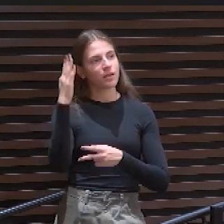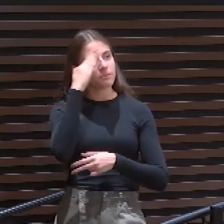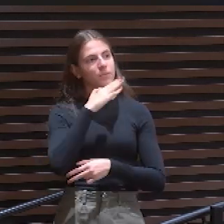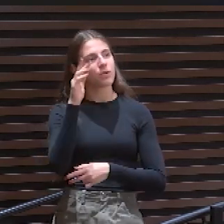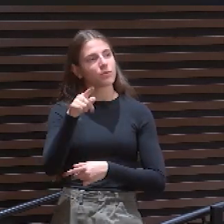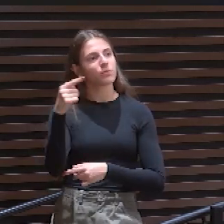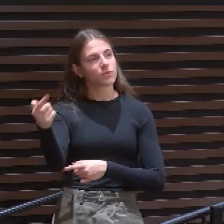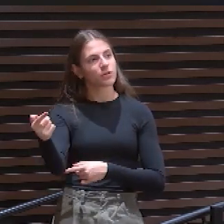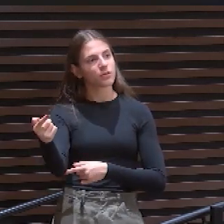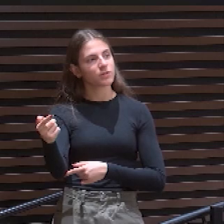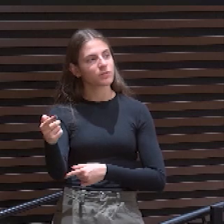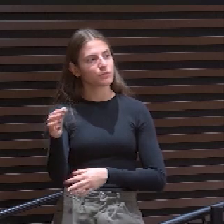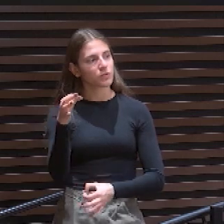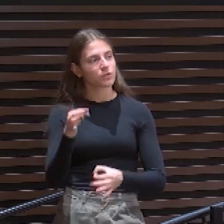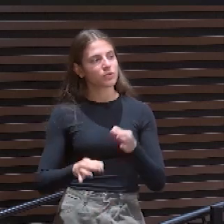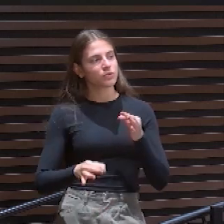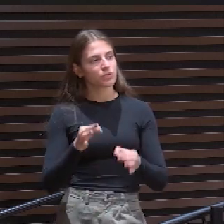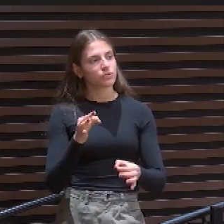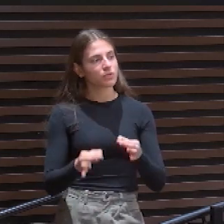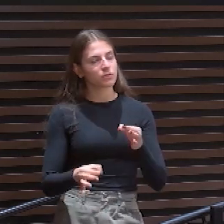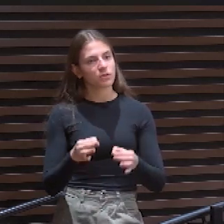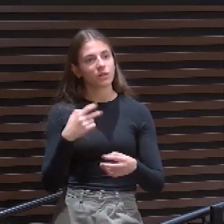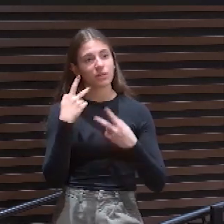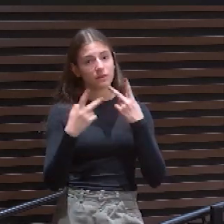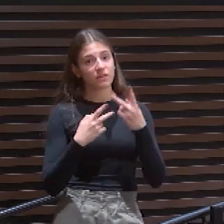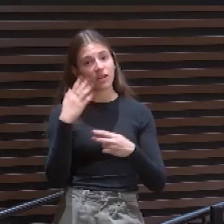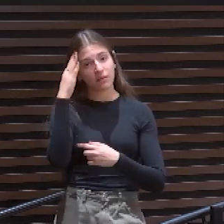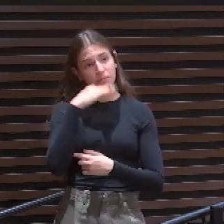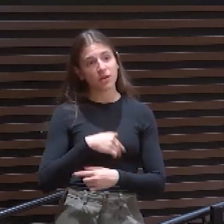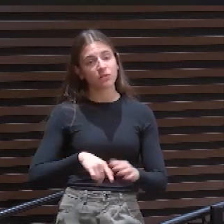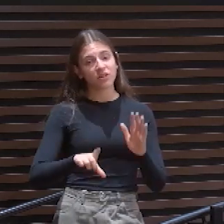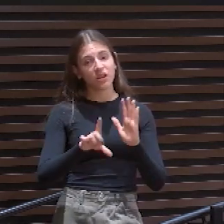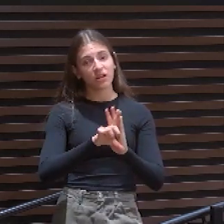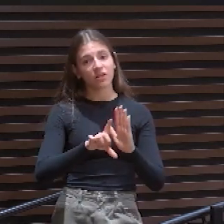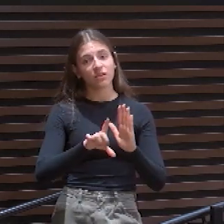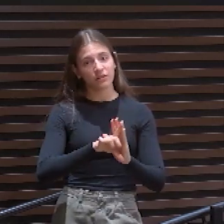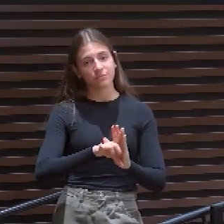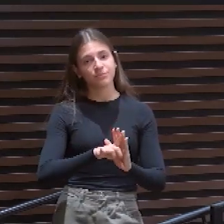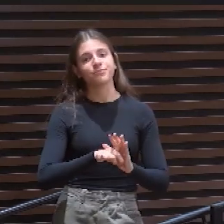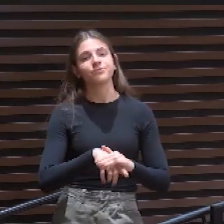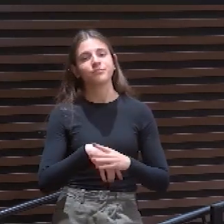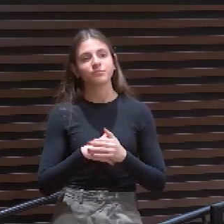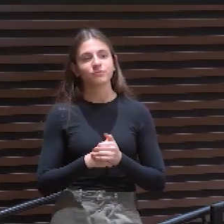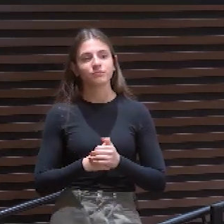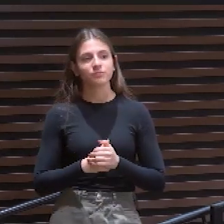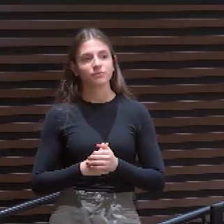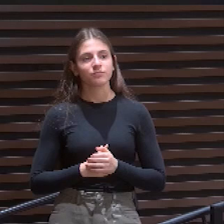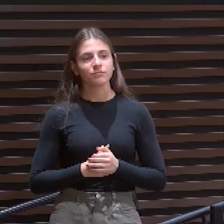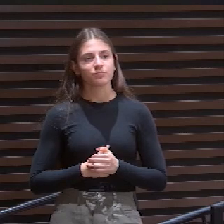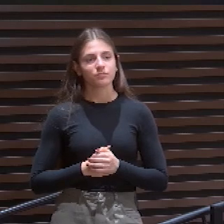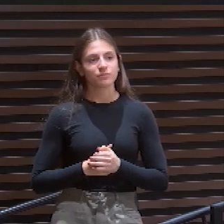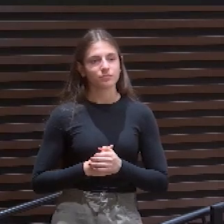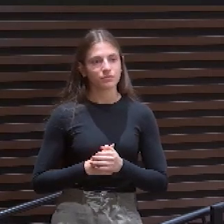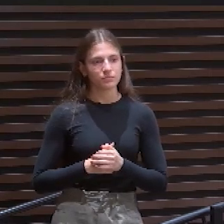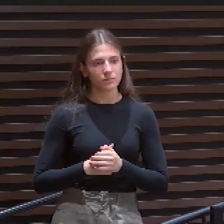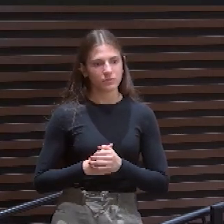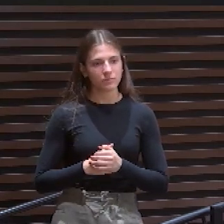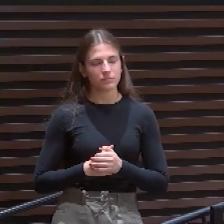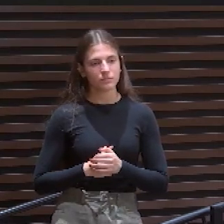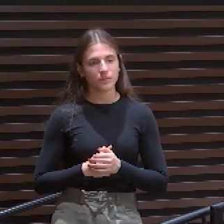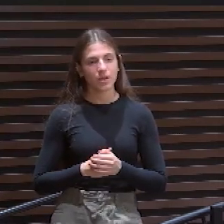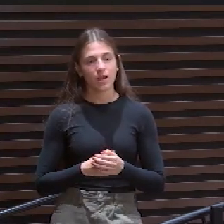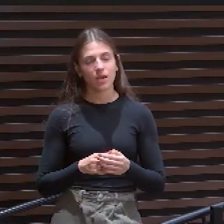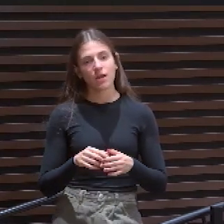próximo, julgá-lo e para falar mal da lei? O questionamento é sobre